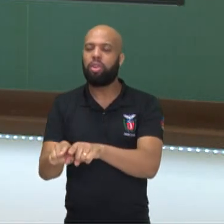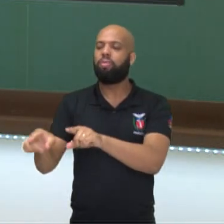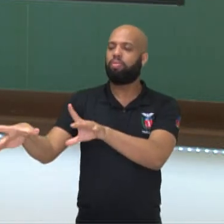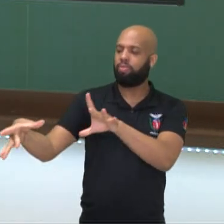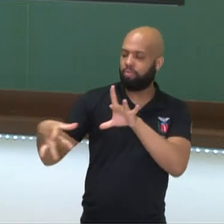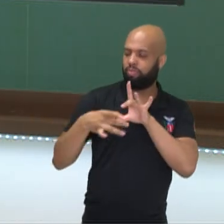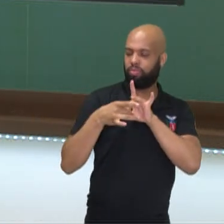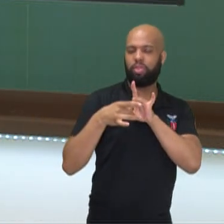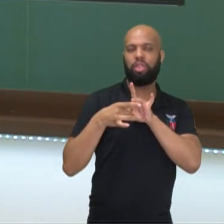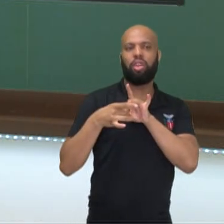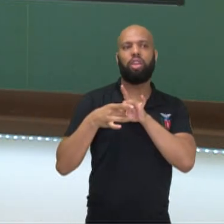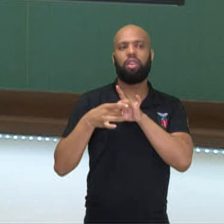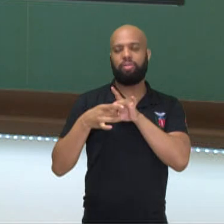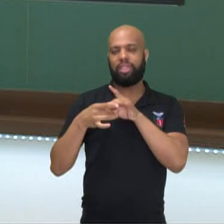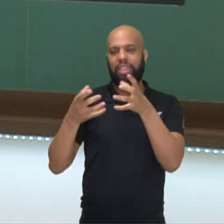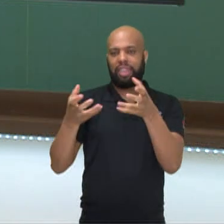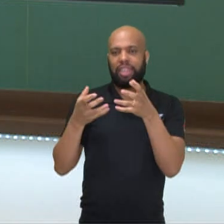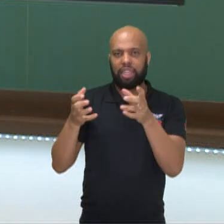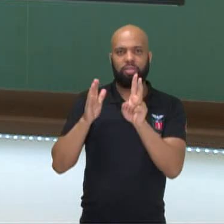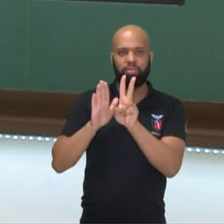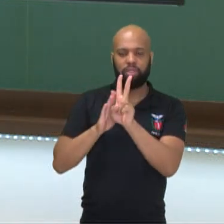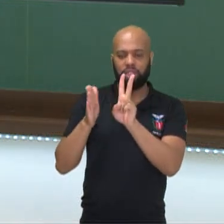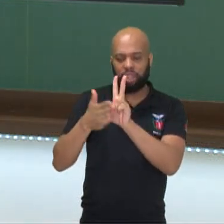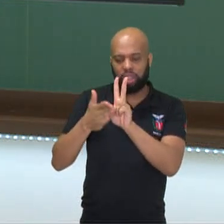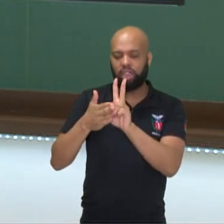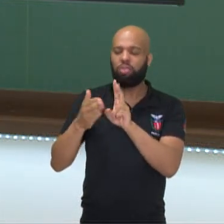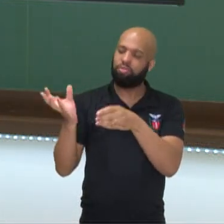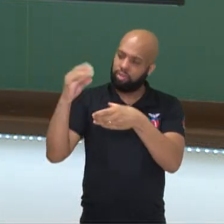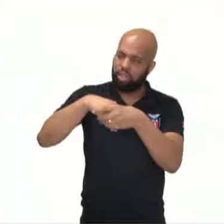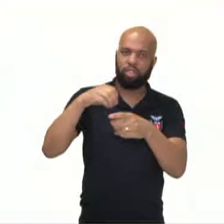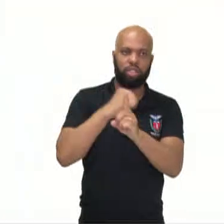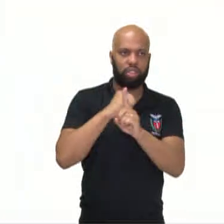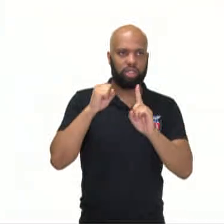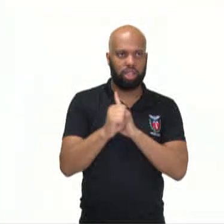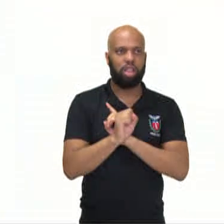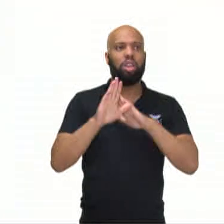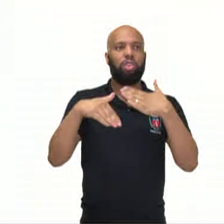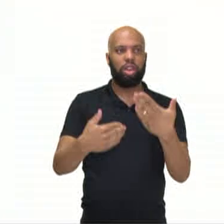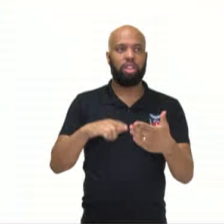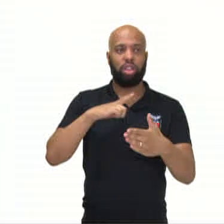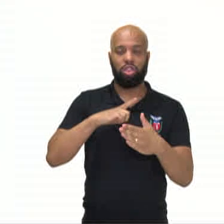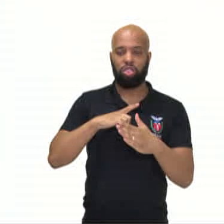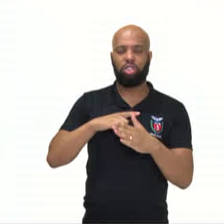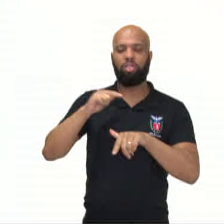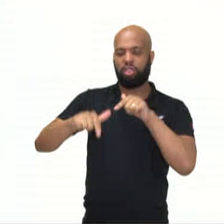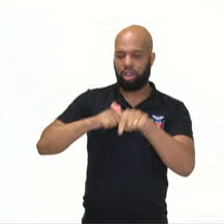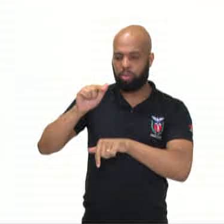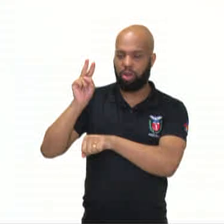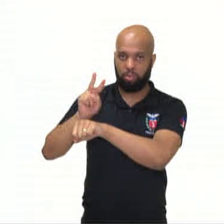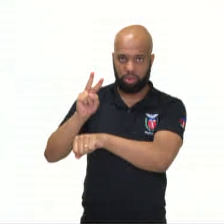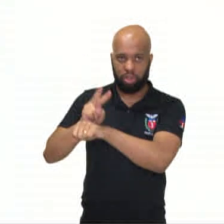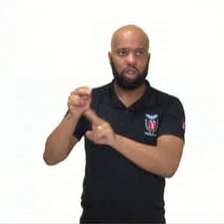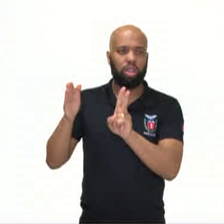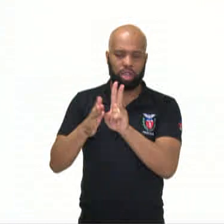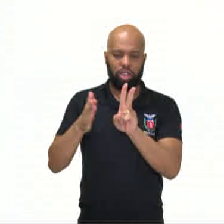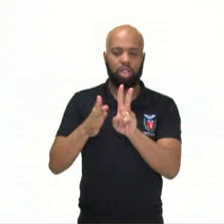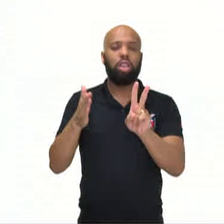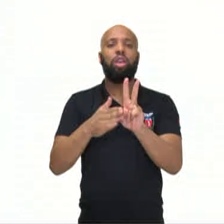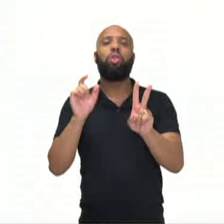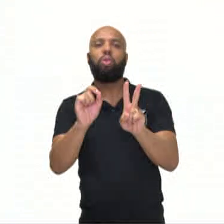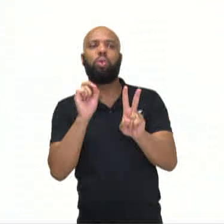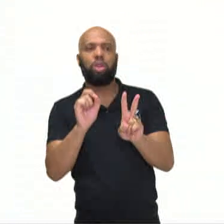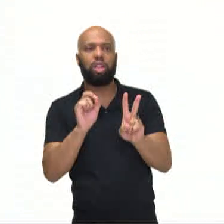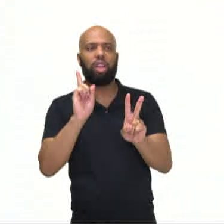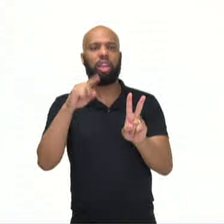sociedade. Fazer com que fizessem parte da sociedade. Para esse órgão, o Serviço de Proteção aos Índios, o índio era um ser